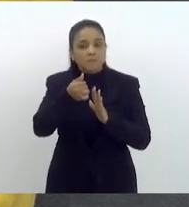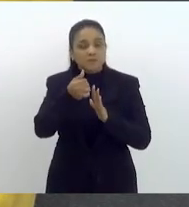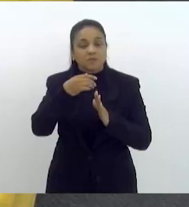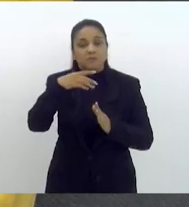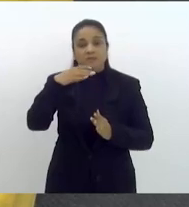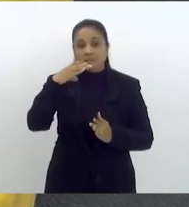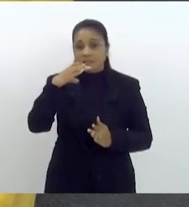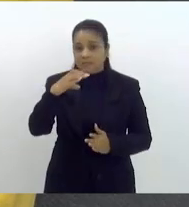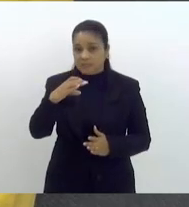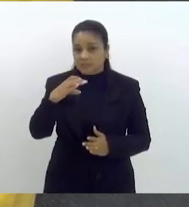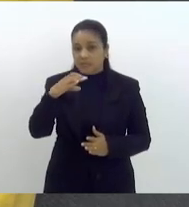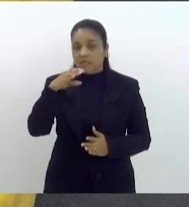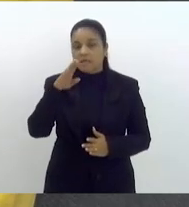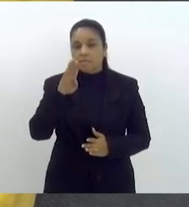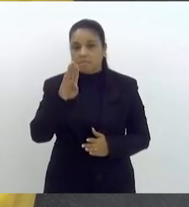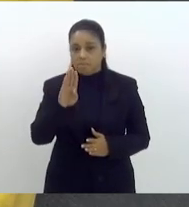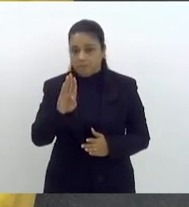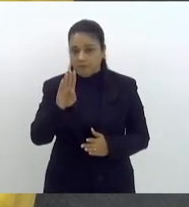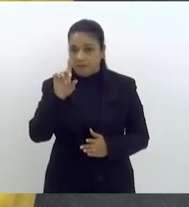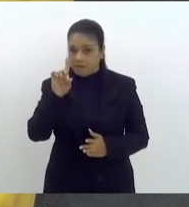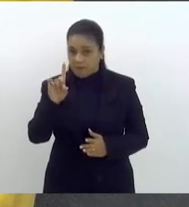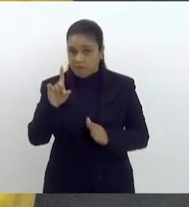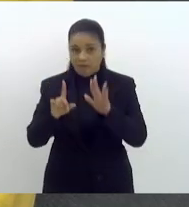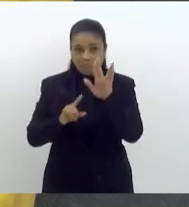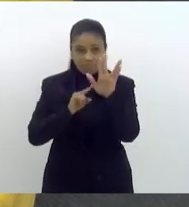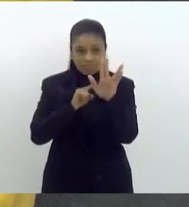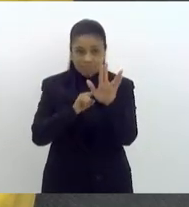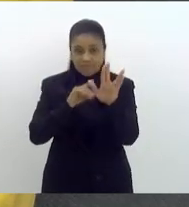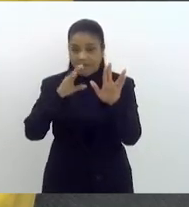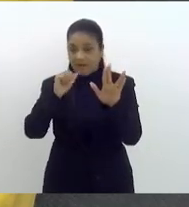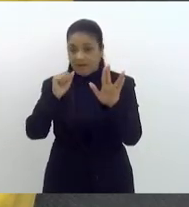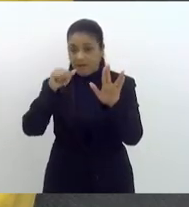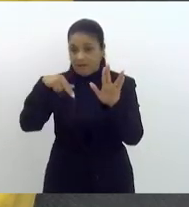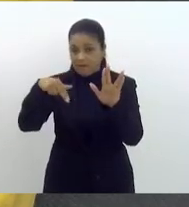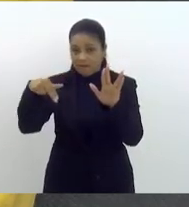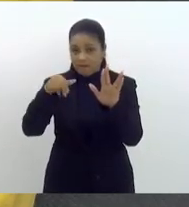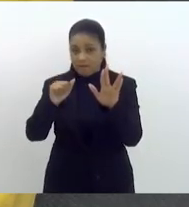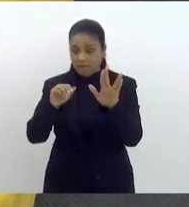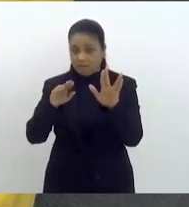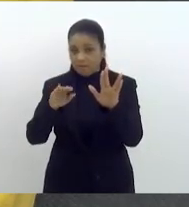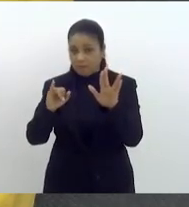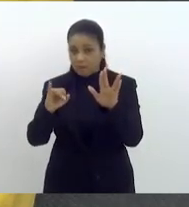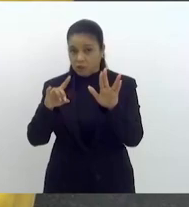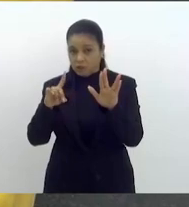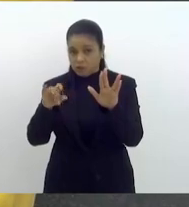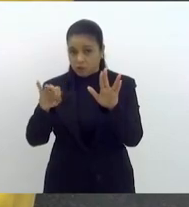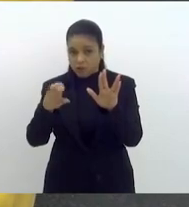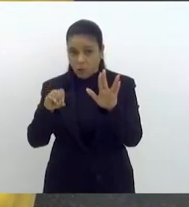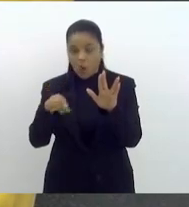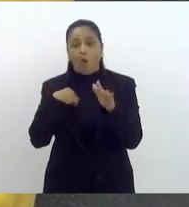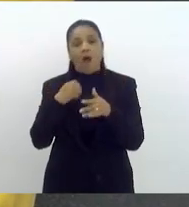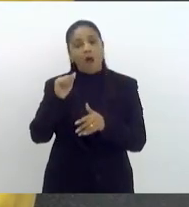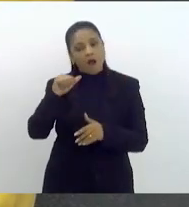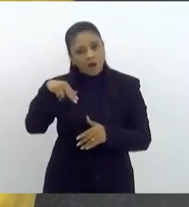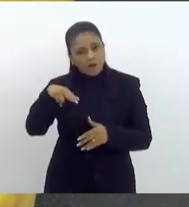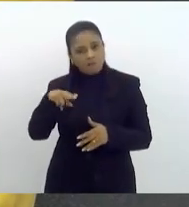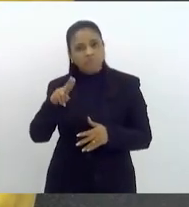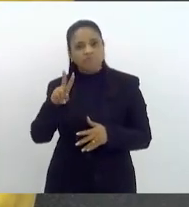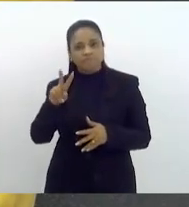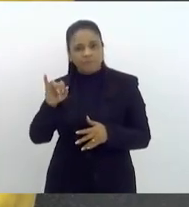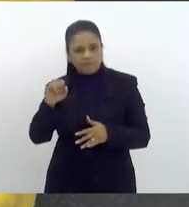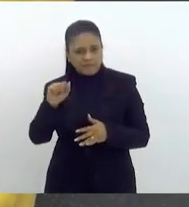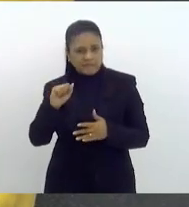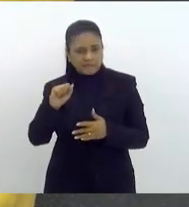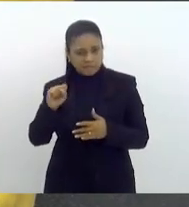cbd canabidiol que não dá barato e que Anvisa permite e que nós compramos nas farmácias